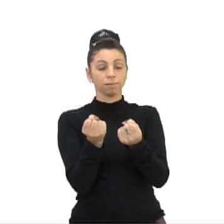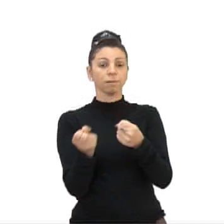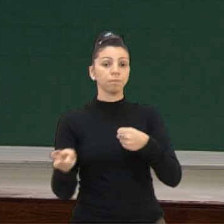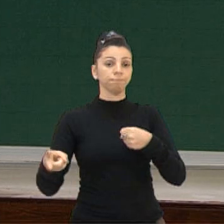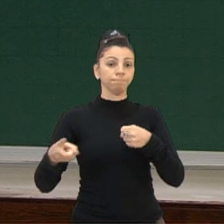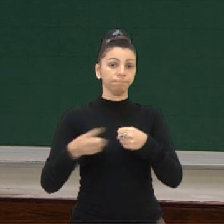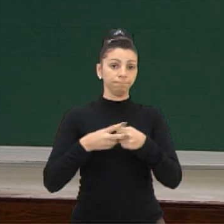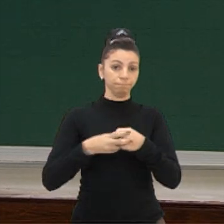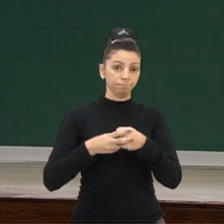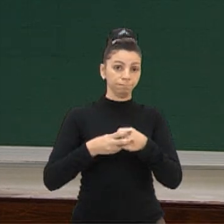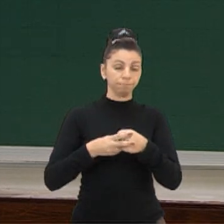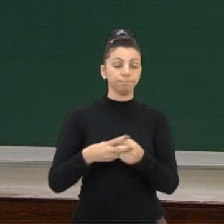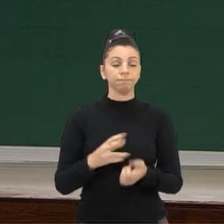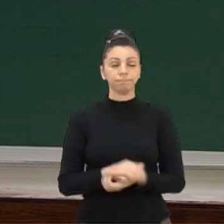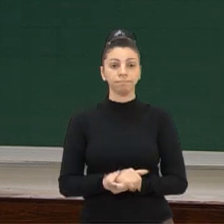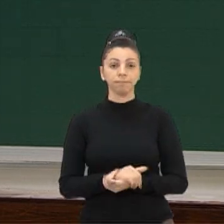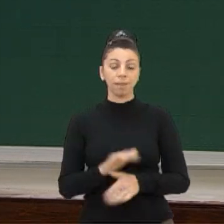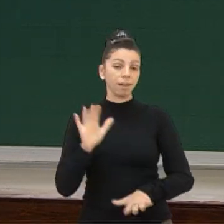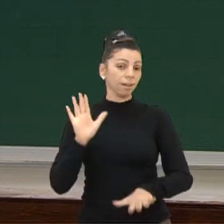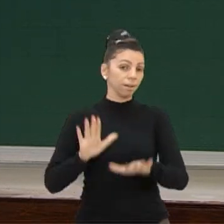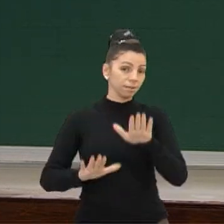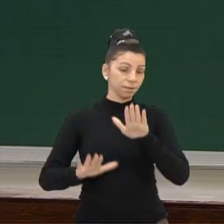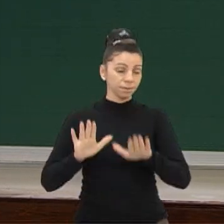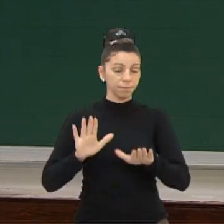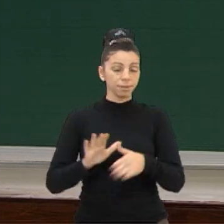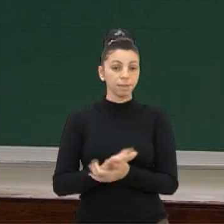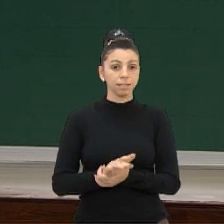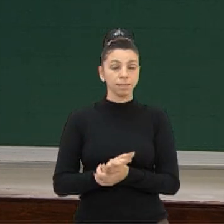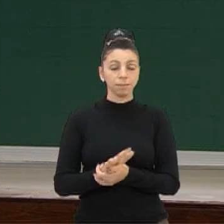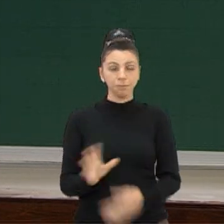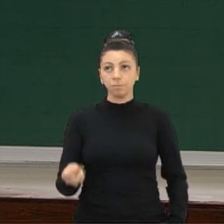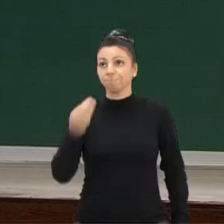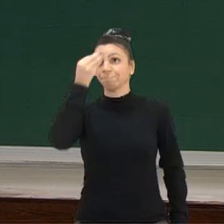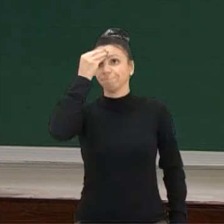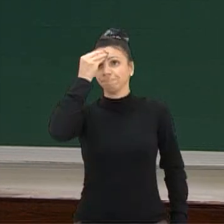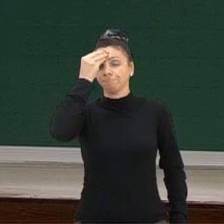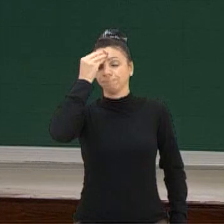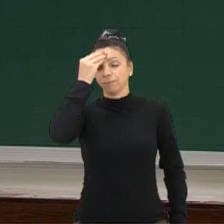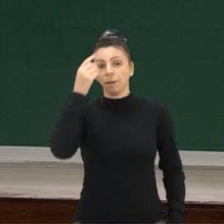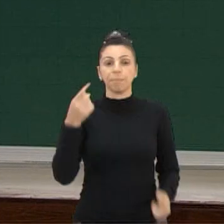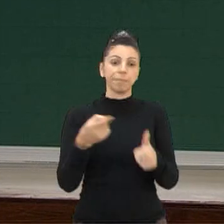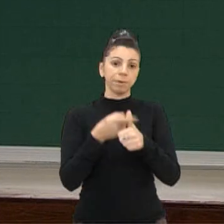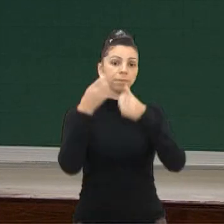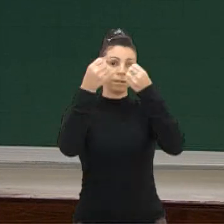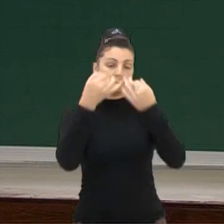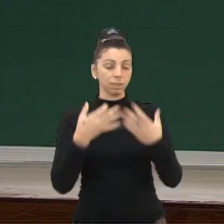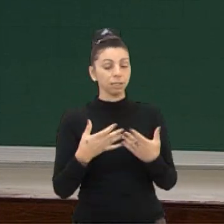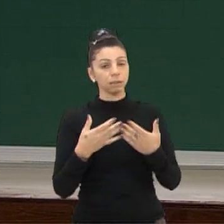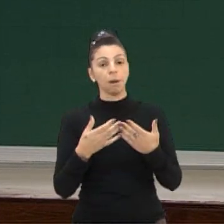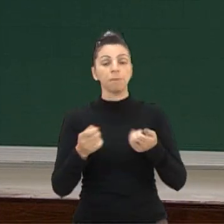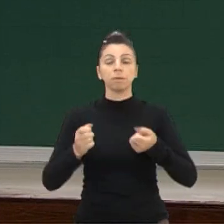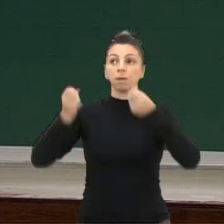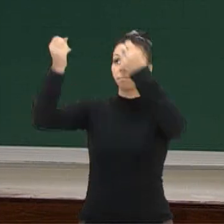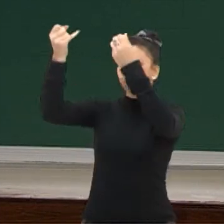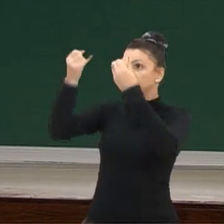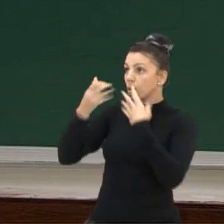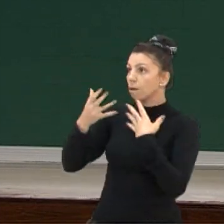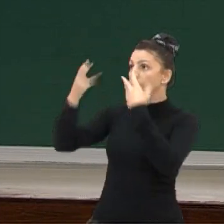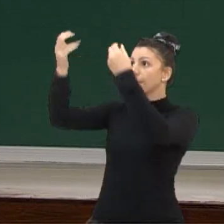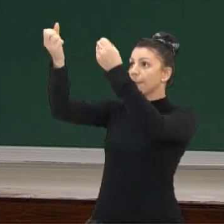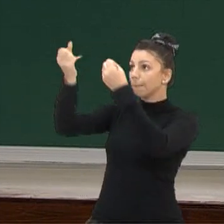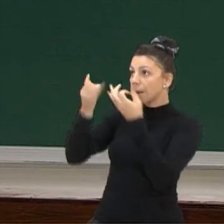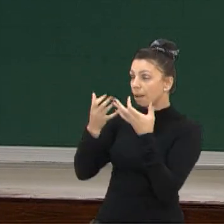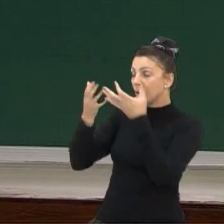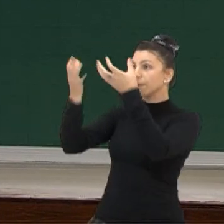um conteúdo bem extenso, às vezes a gente não saca, não aprende ali na primeira explicação, às vezes na segunda, mas com o tempo a gente